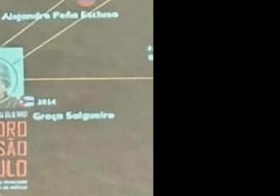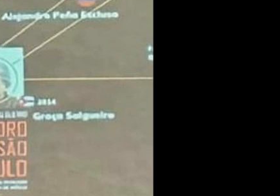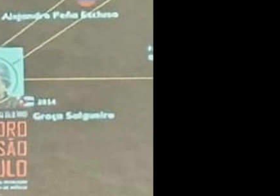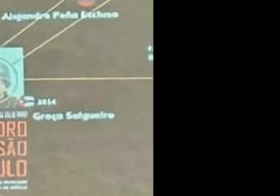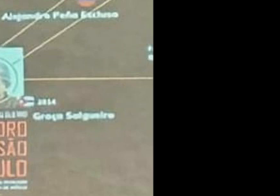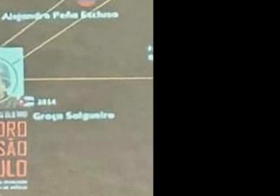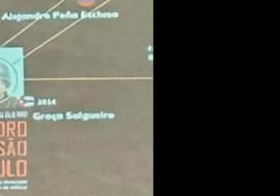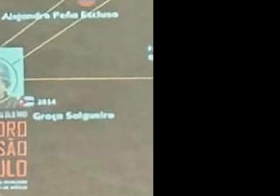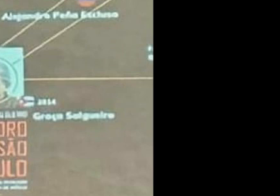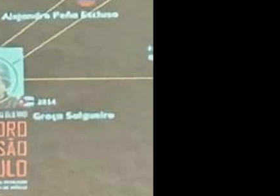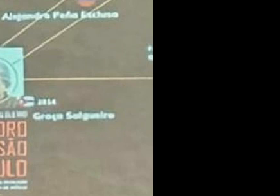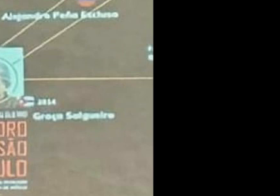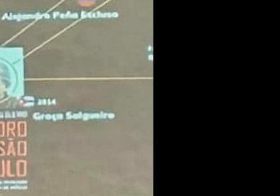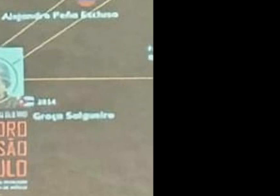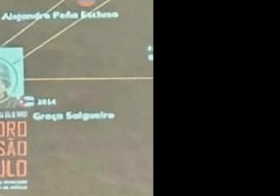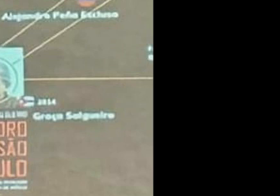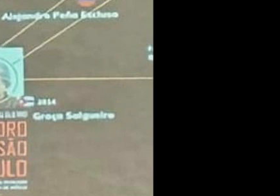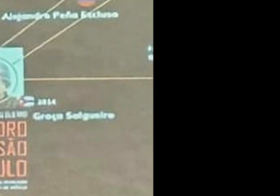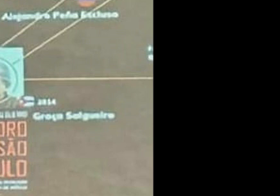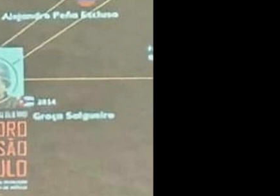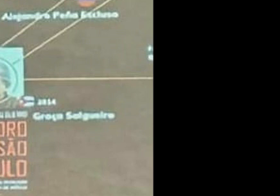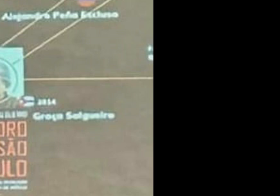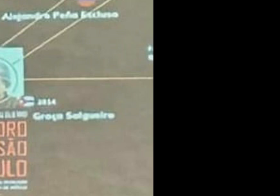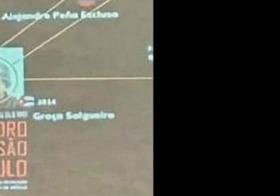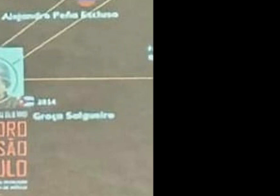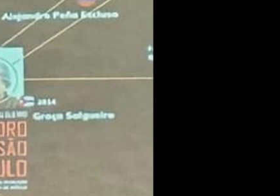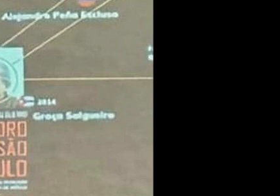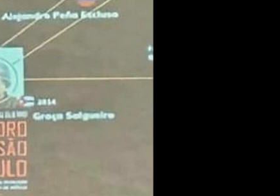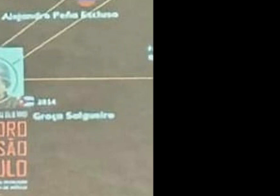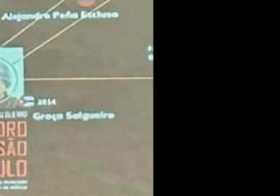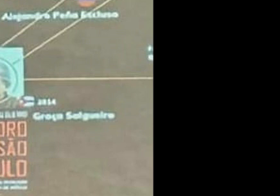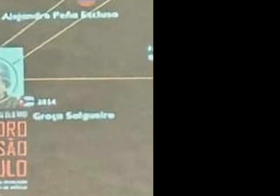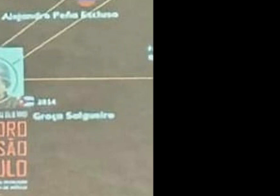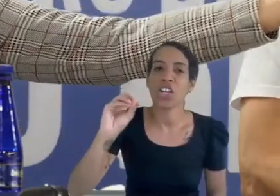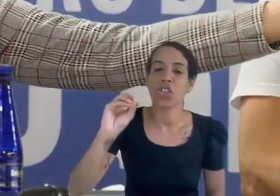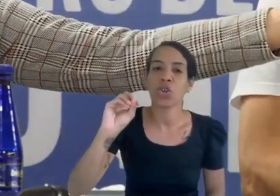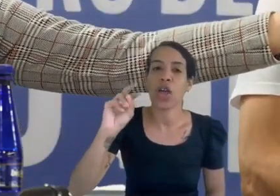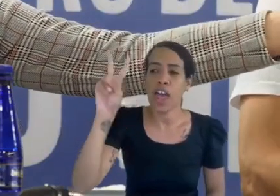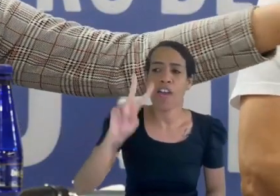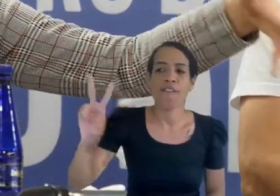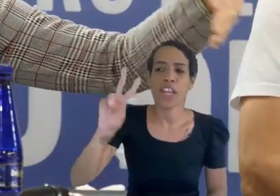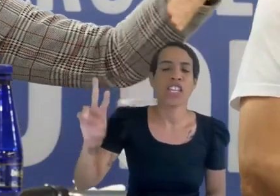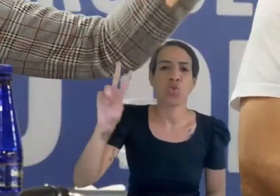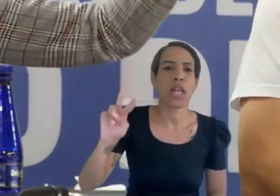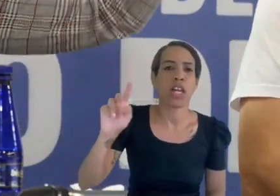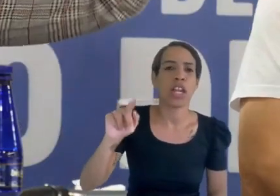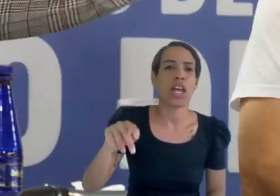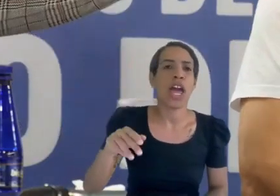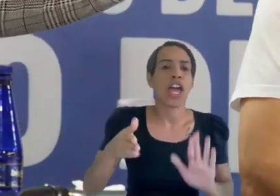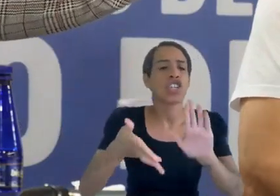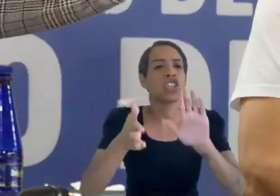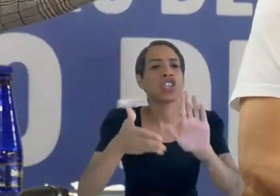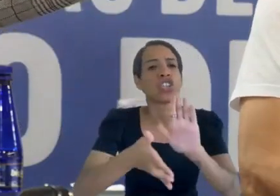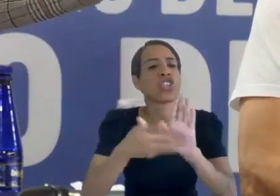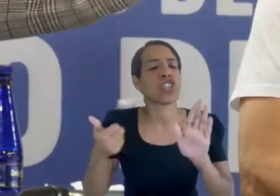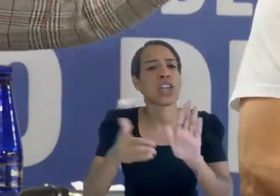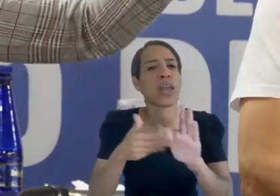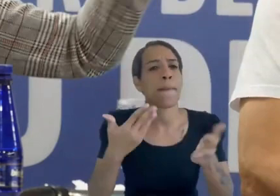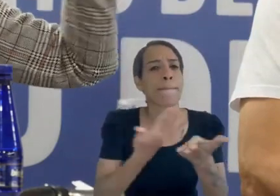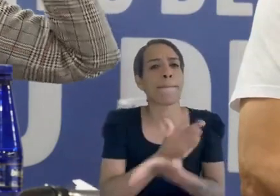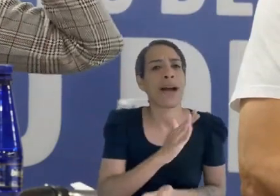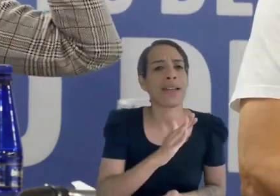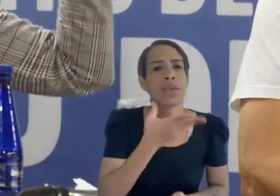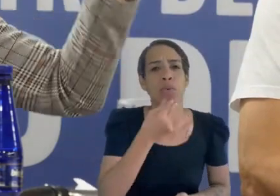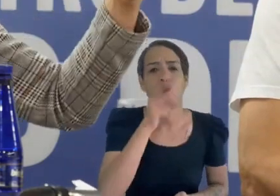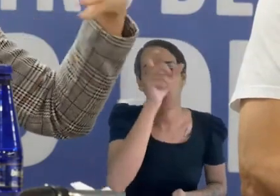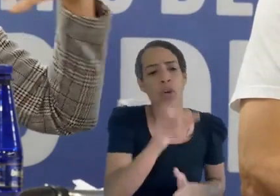a história é a seguinte o exclusa passa para o José Carlos graça Wagner o a história do